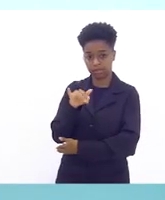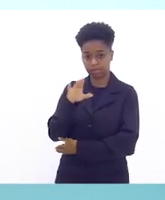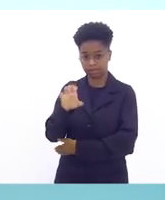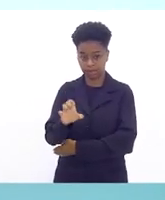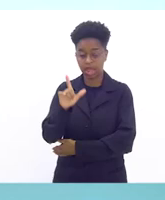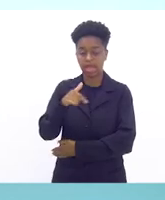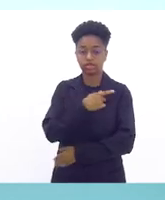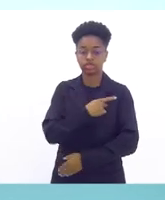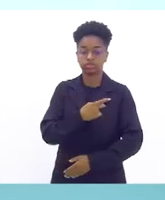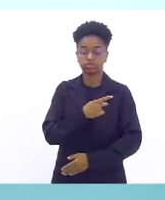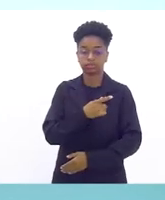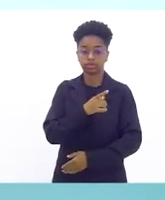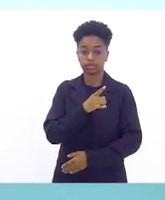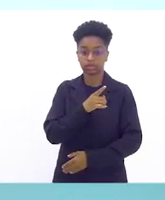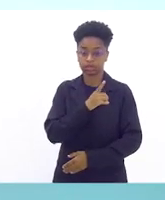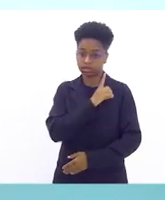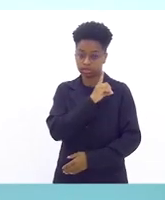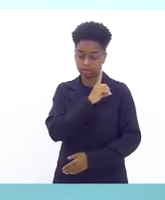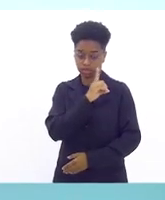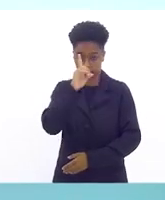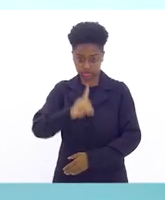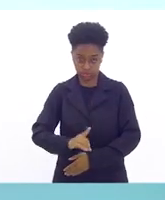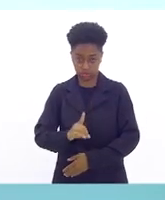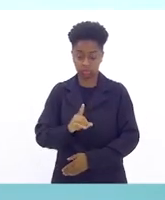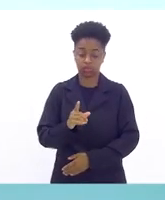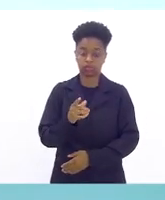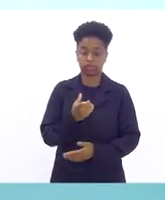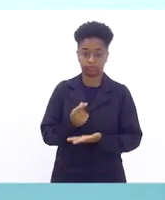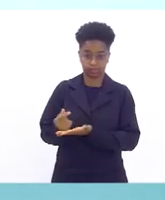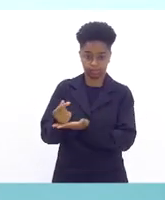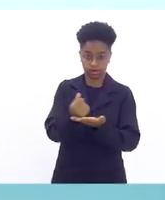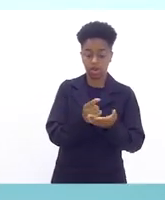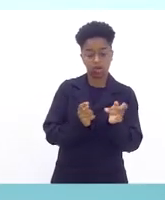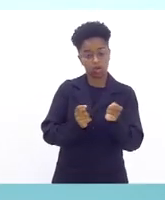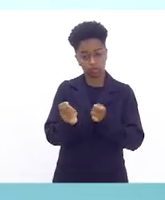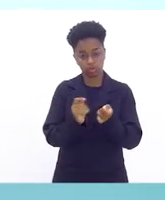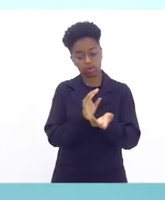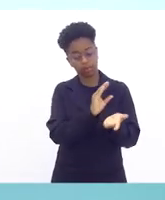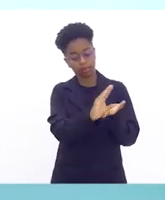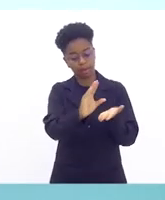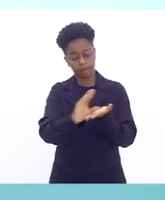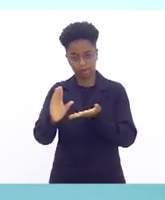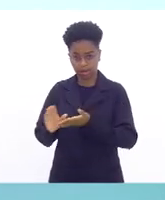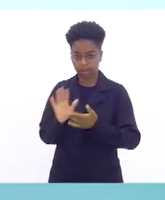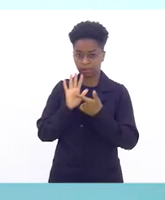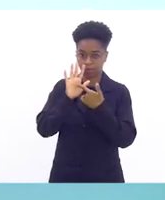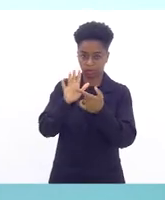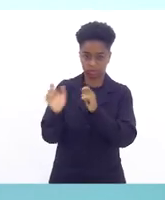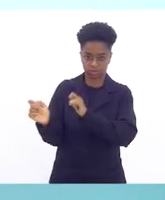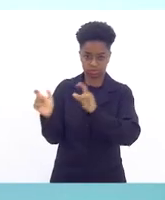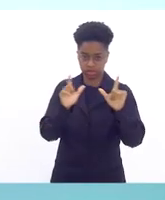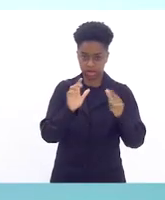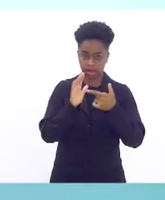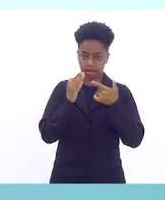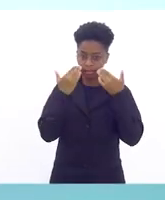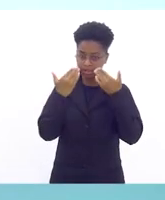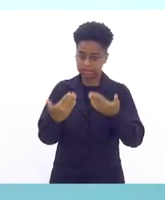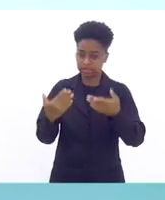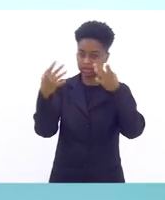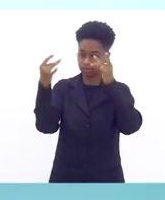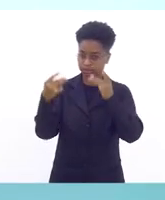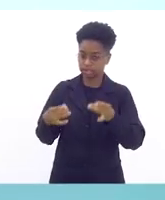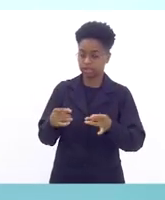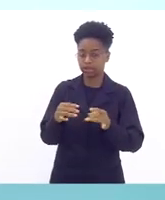e Finanças que controla a execução do nosso fundo para fazer uma apresentação mais técnica